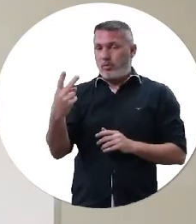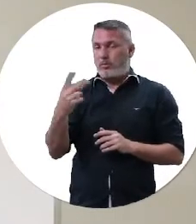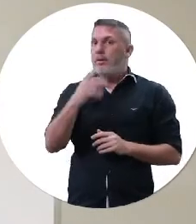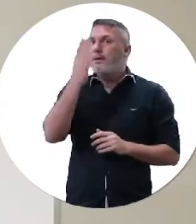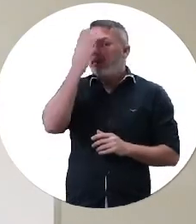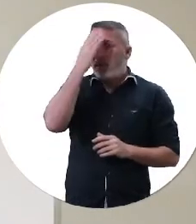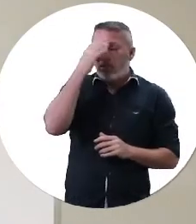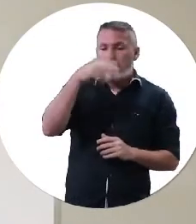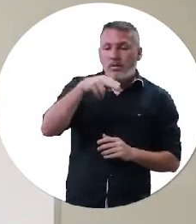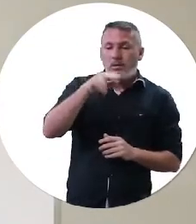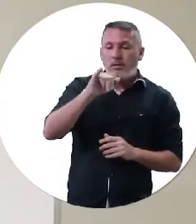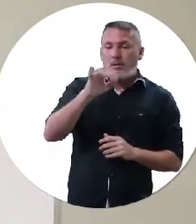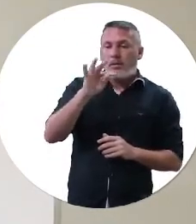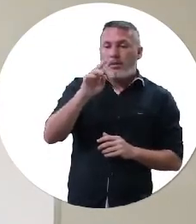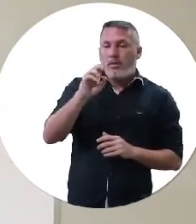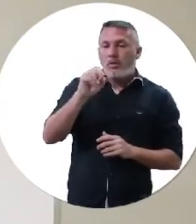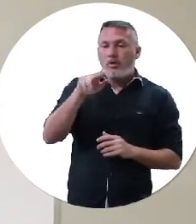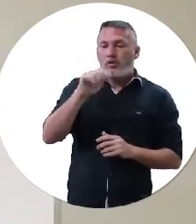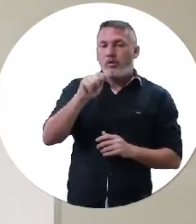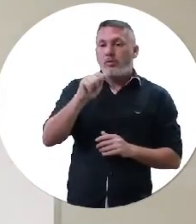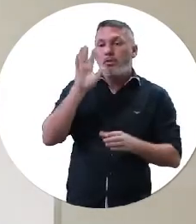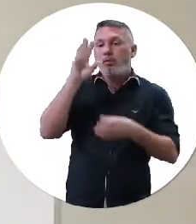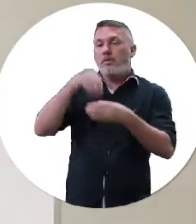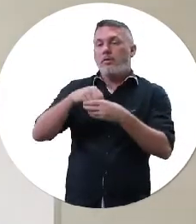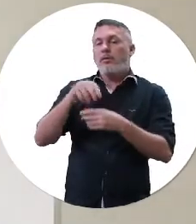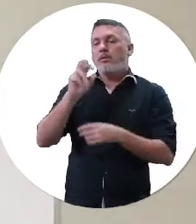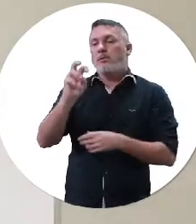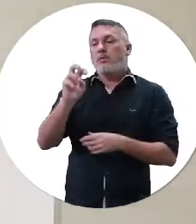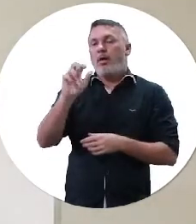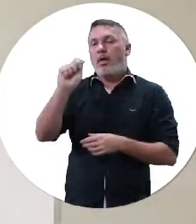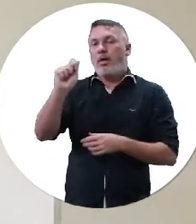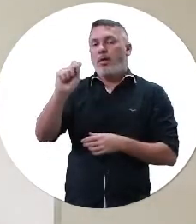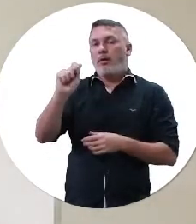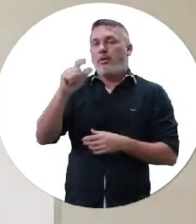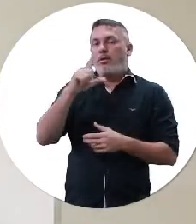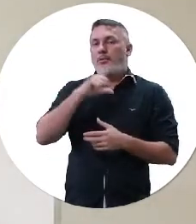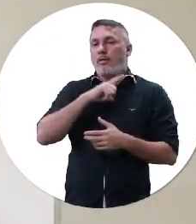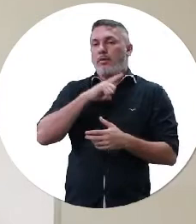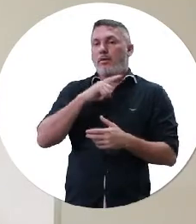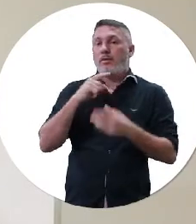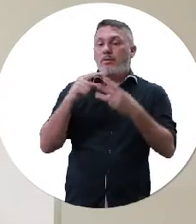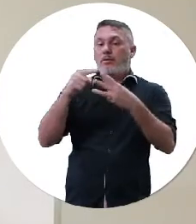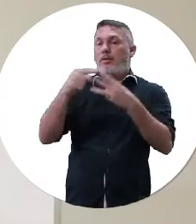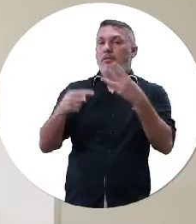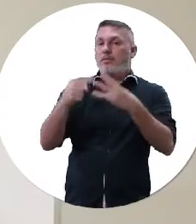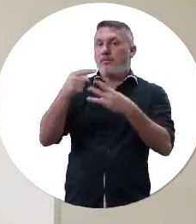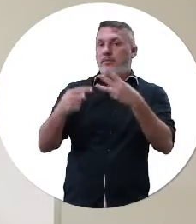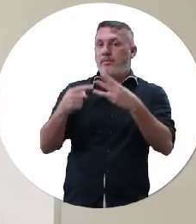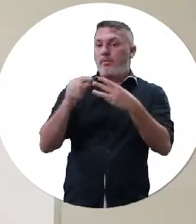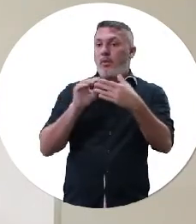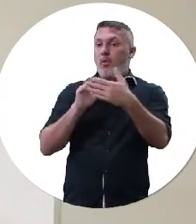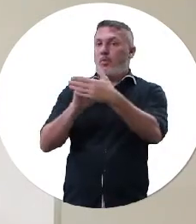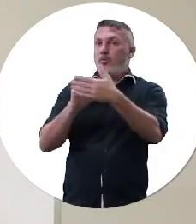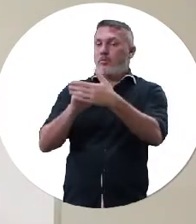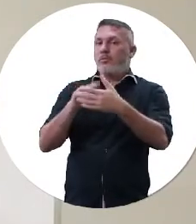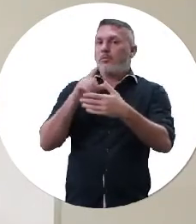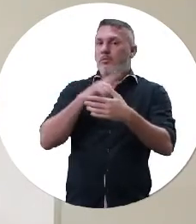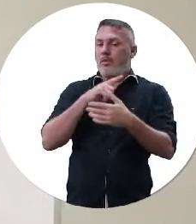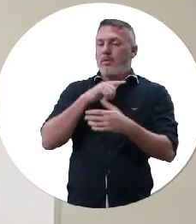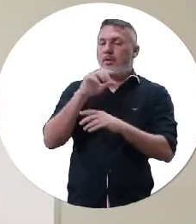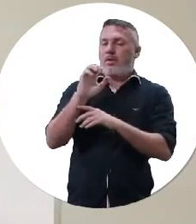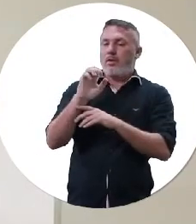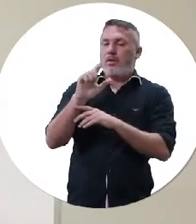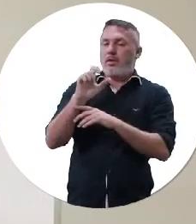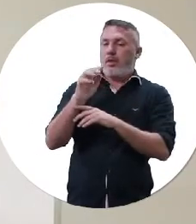Por exemplo, neste caso, um NH2. Sabendo que o nitrogênio é um elemento da família 5A, ele precisa de 3 elétrons na